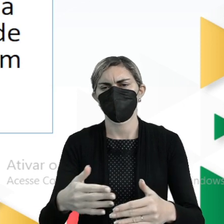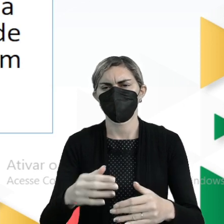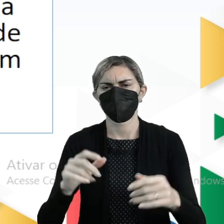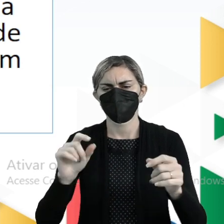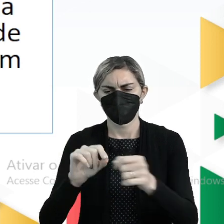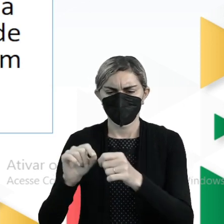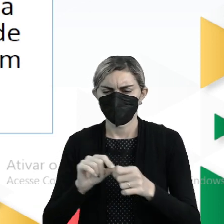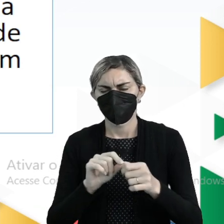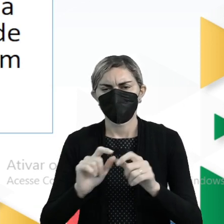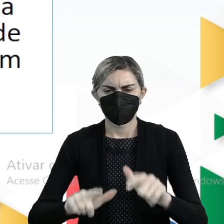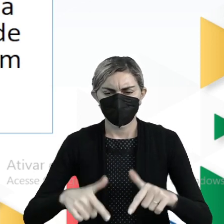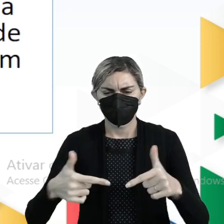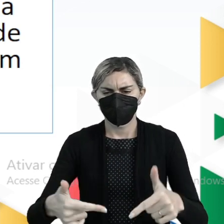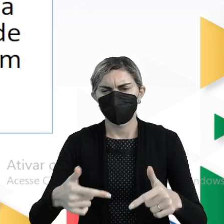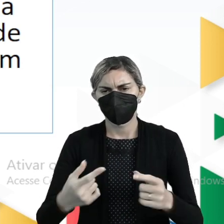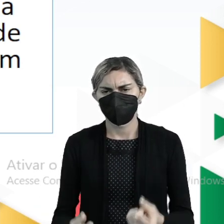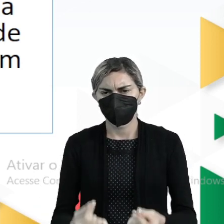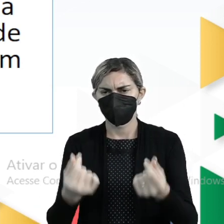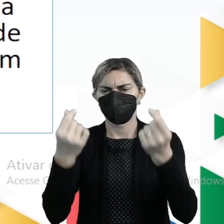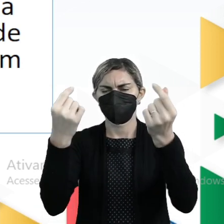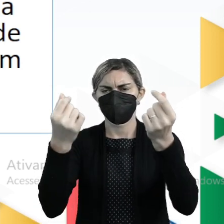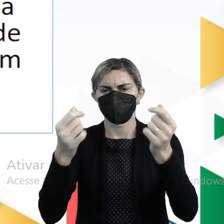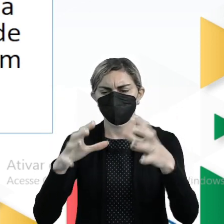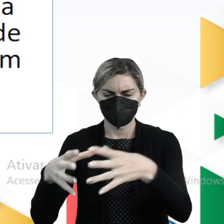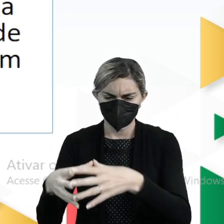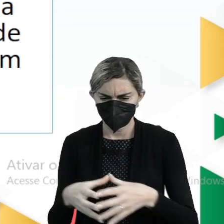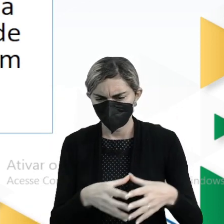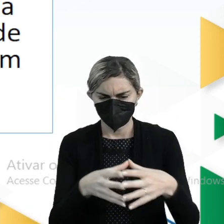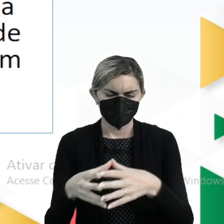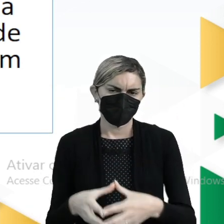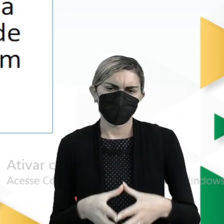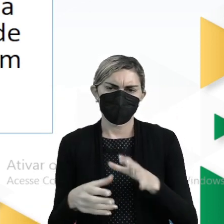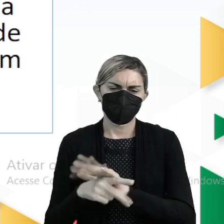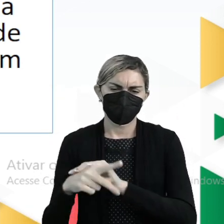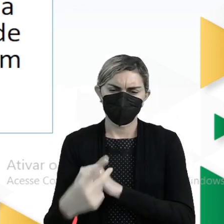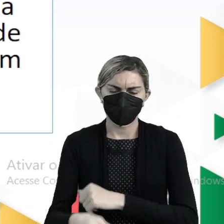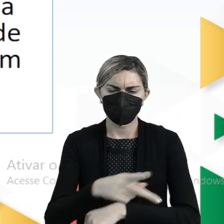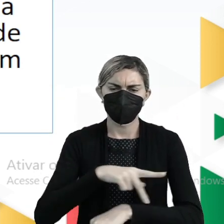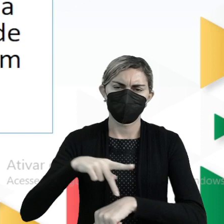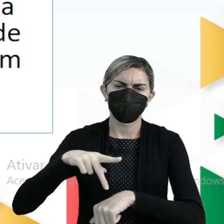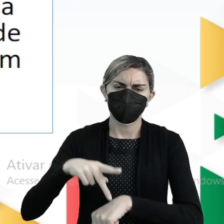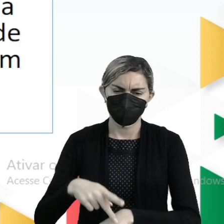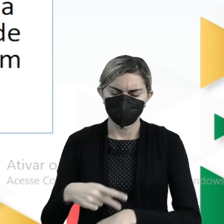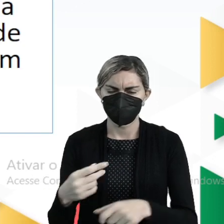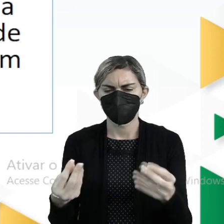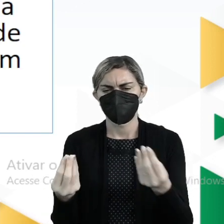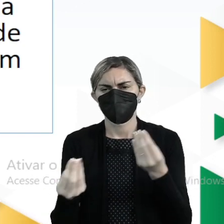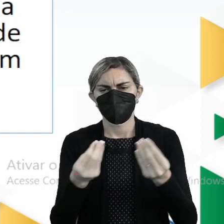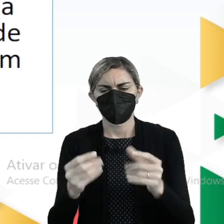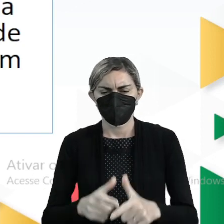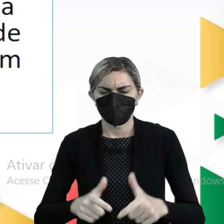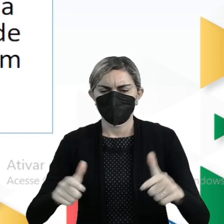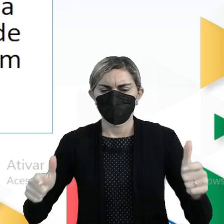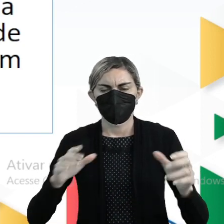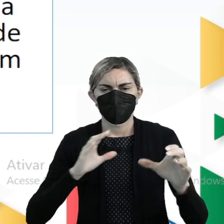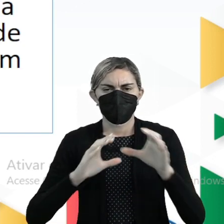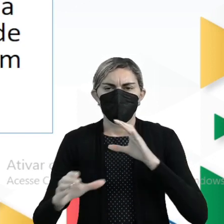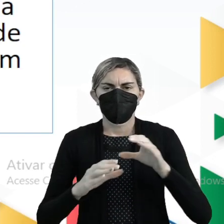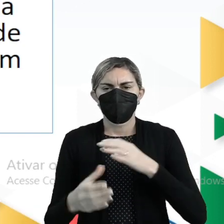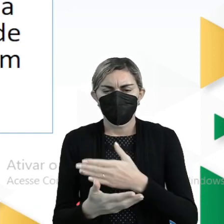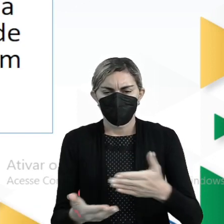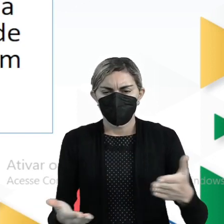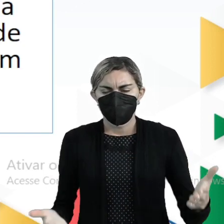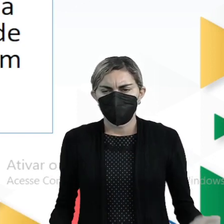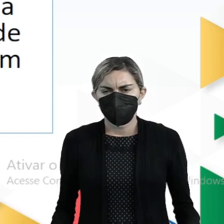realização de ações econômicas coletivas por parte desses países bem como a maior comunicação entre eles,